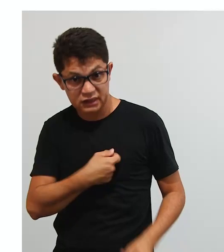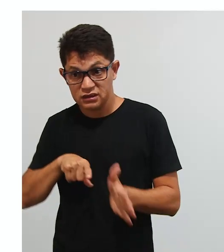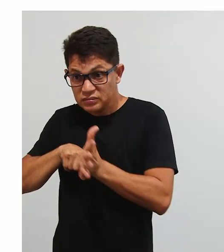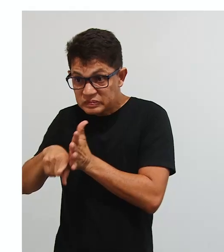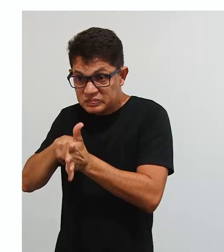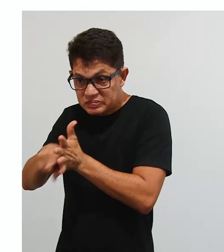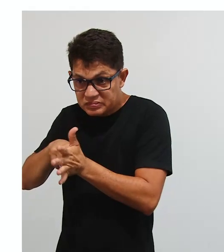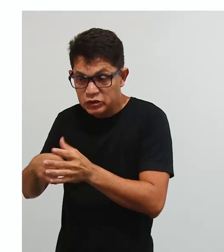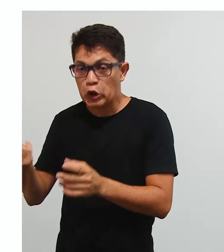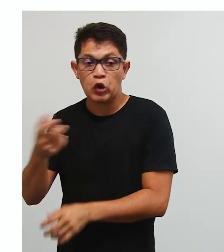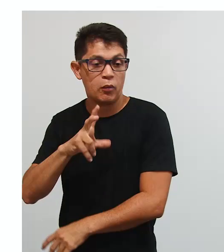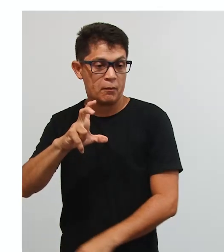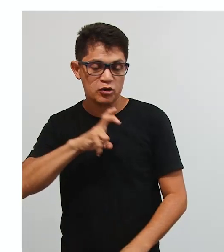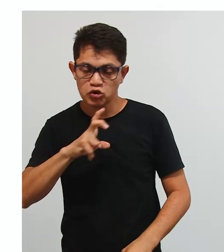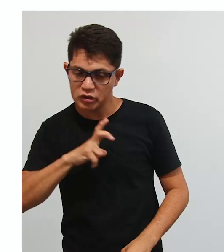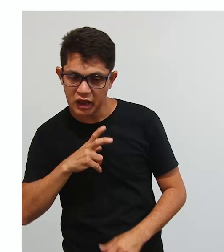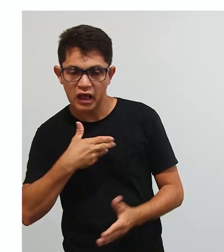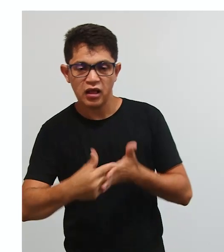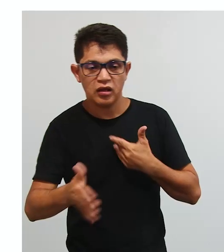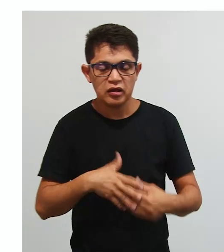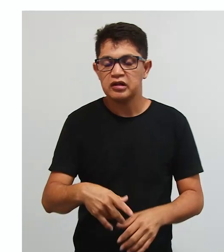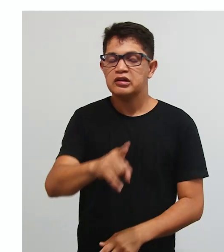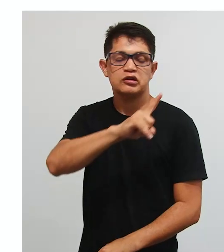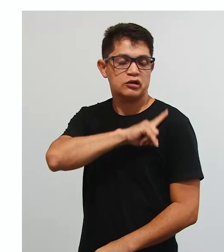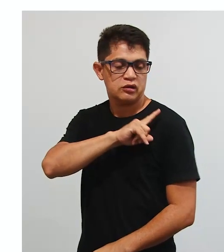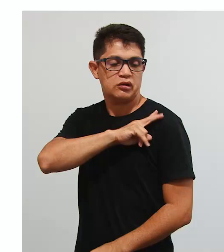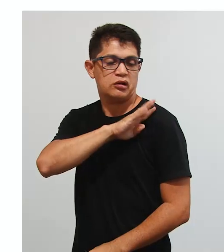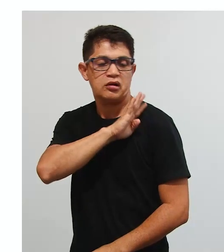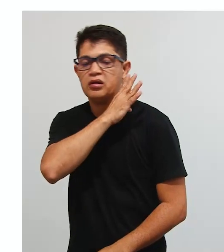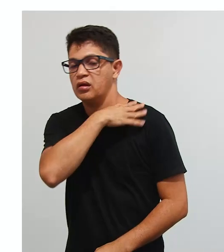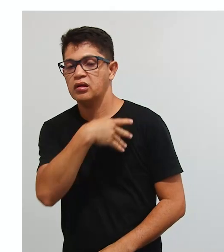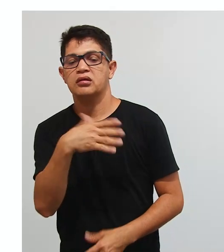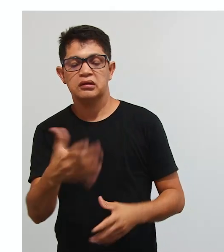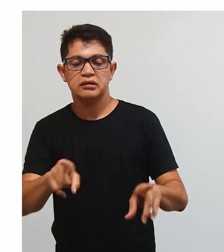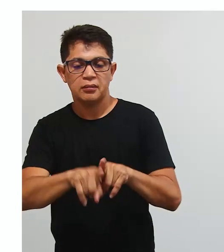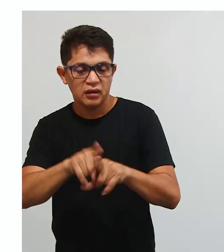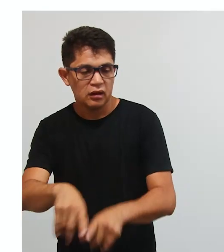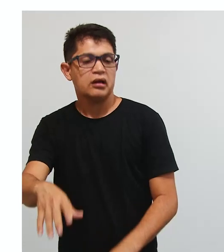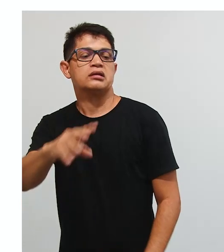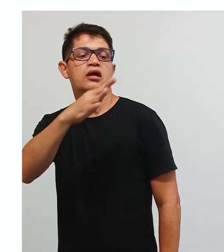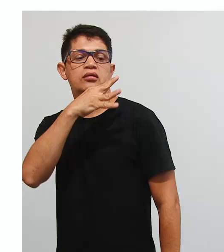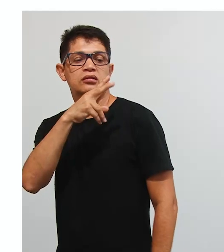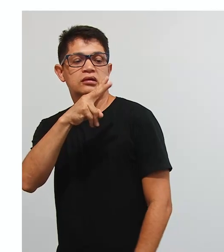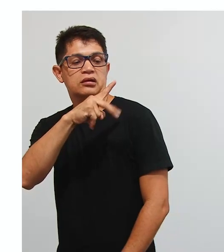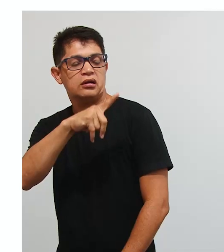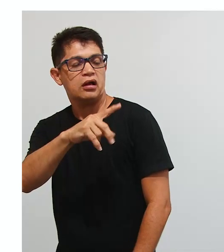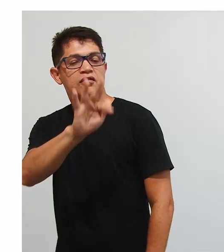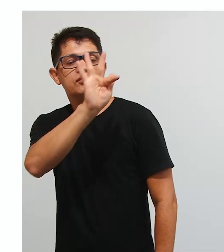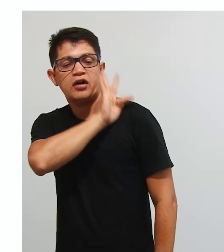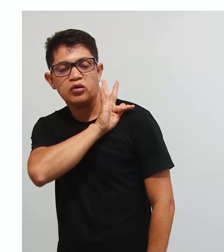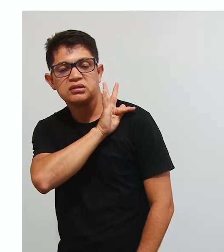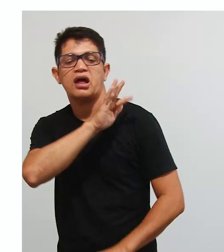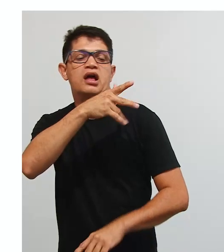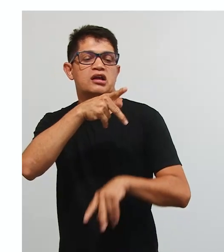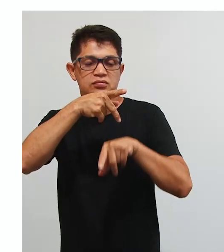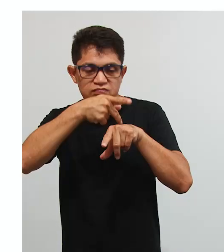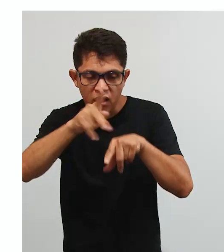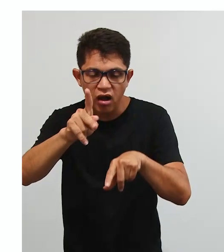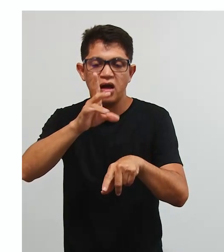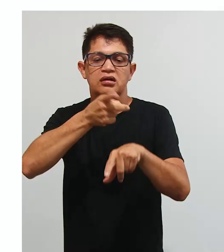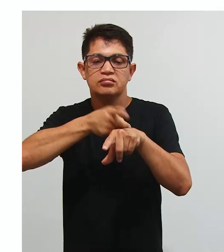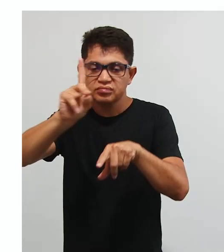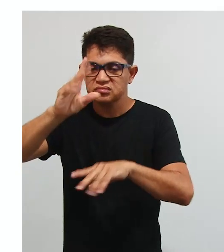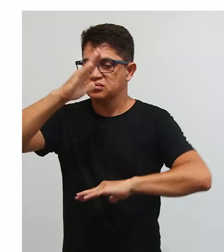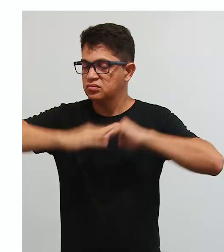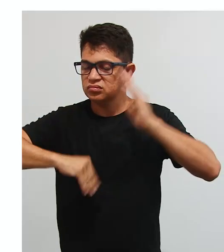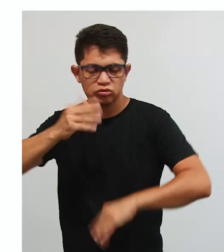as instituições privadas do ensino superior e de outros ensinos também, tá bom? Aqui a gente pode ter também